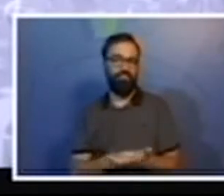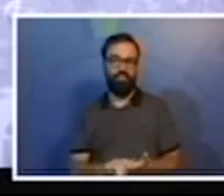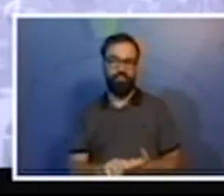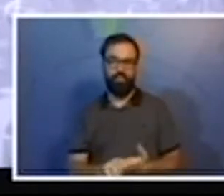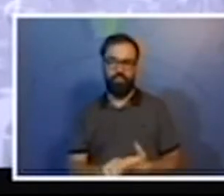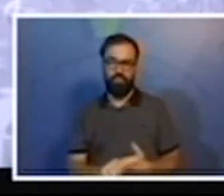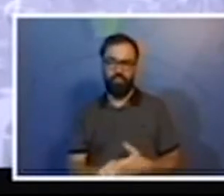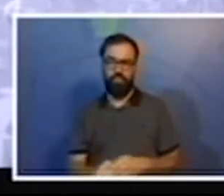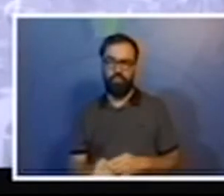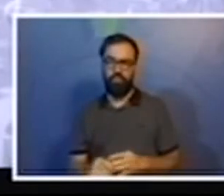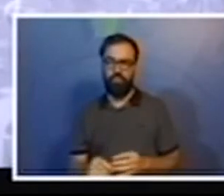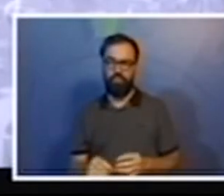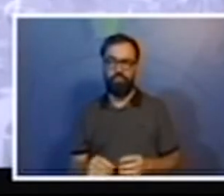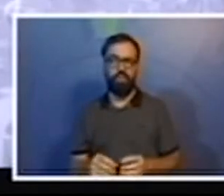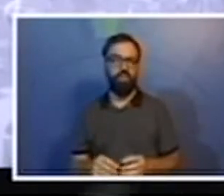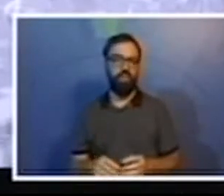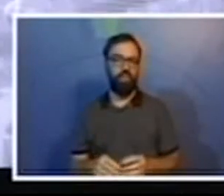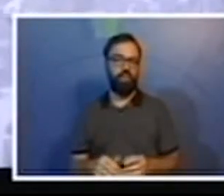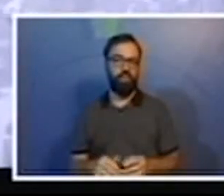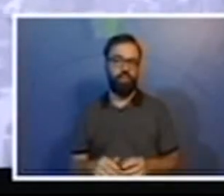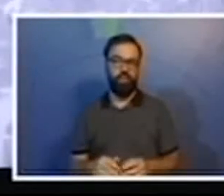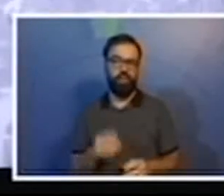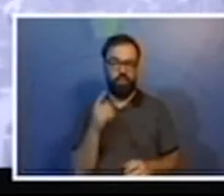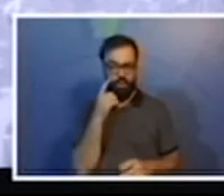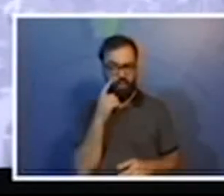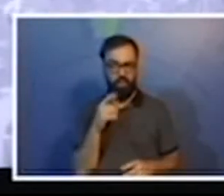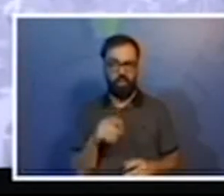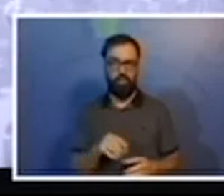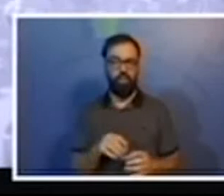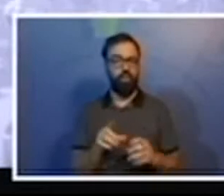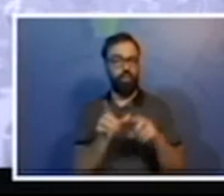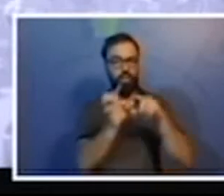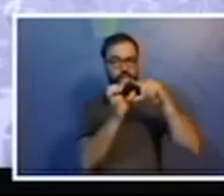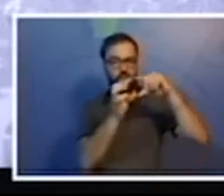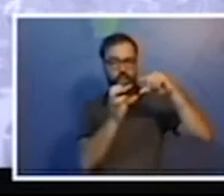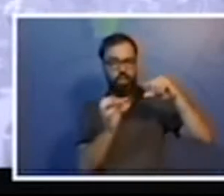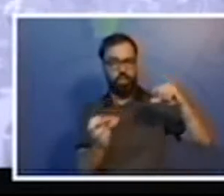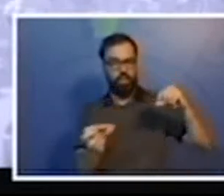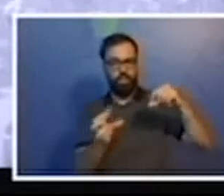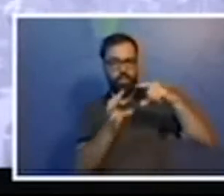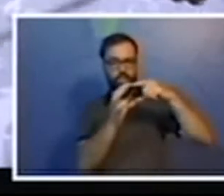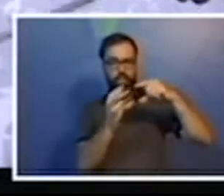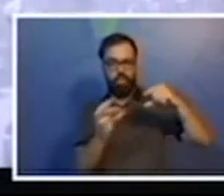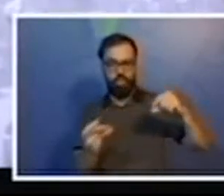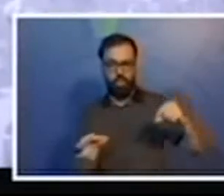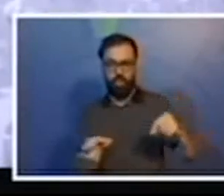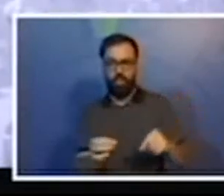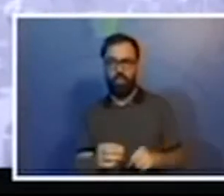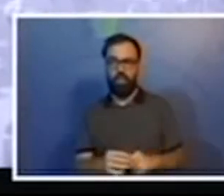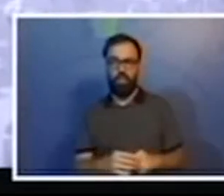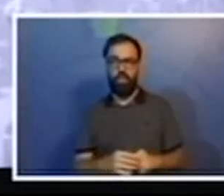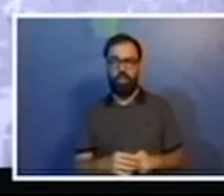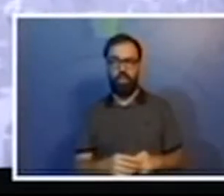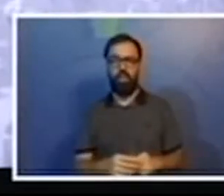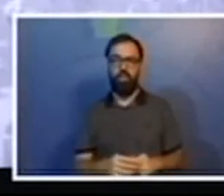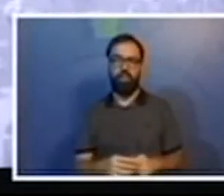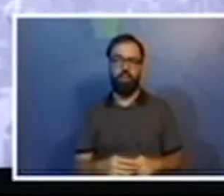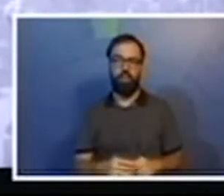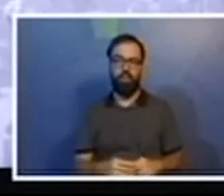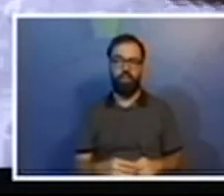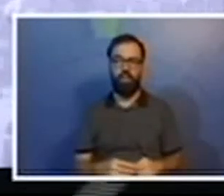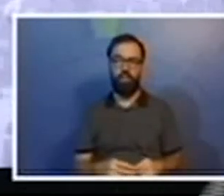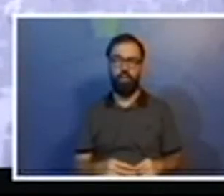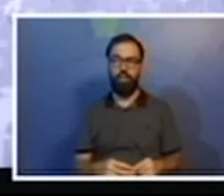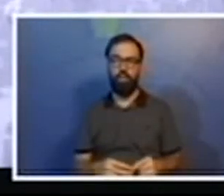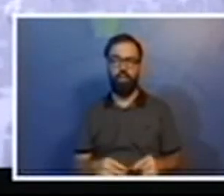acumula substância fibrosa rica em fibras como por exemplo as vagens também chamada de leguminosas nesse caso aqui o feijão